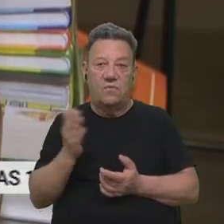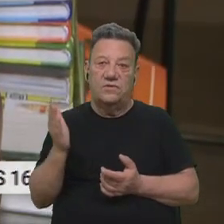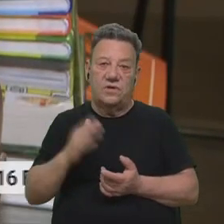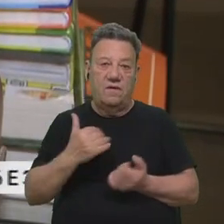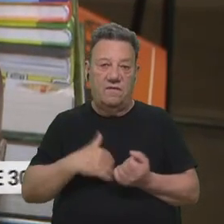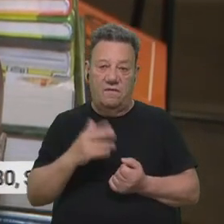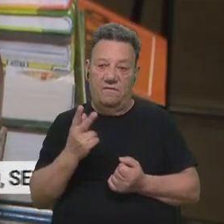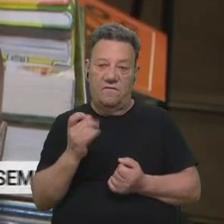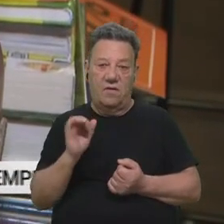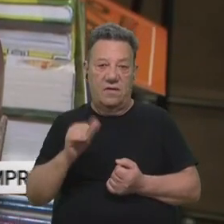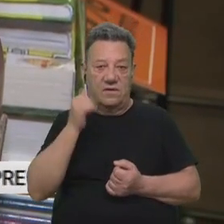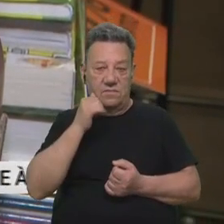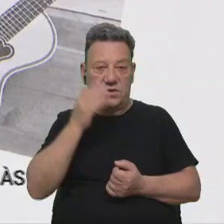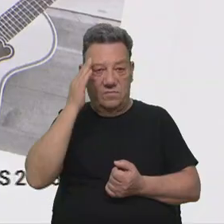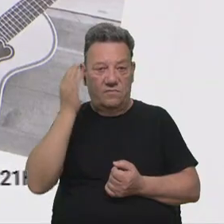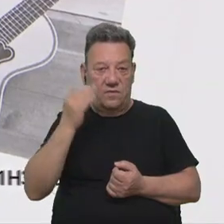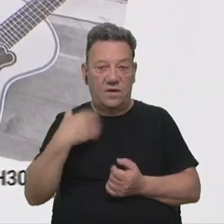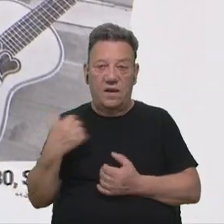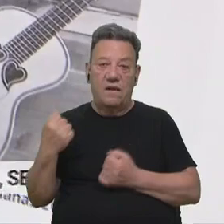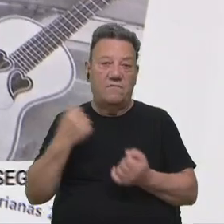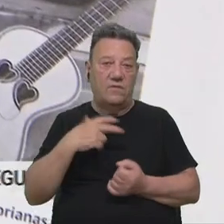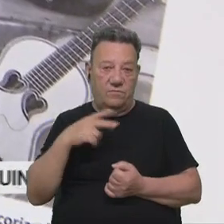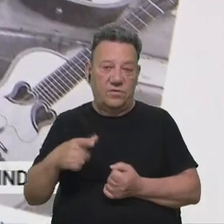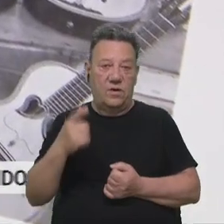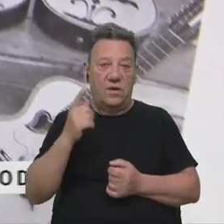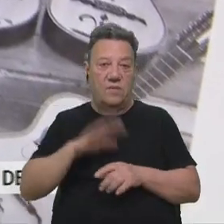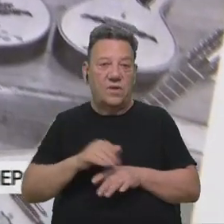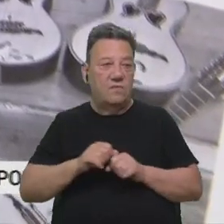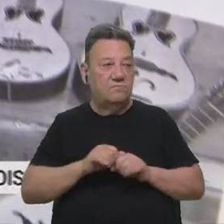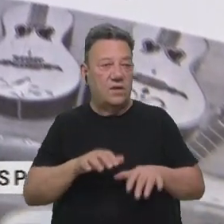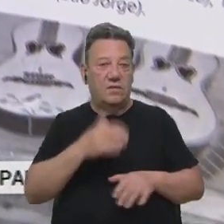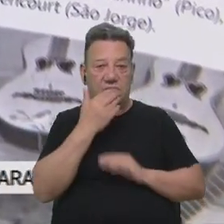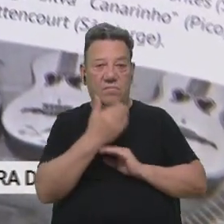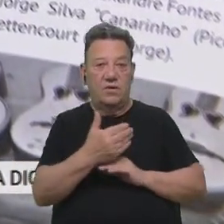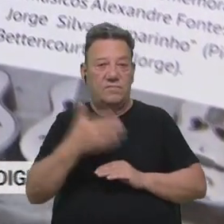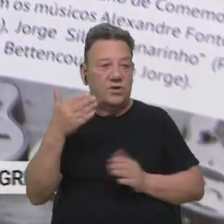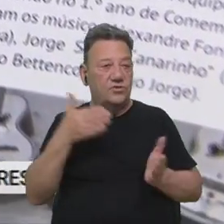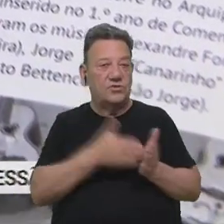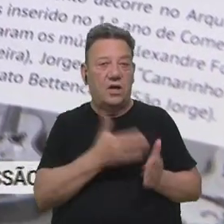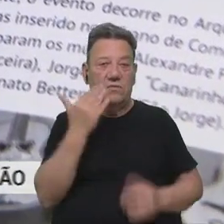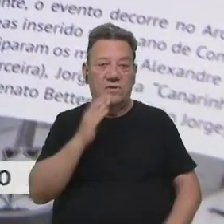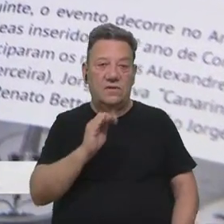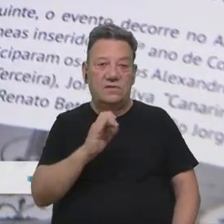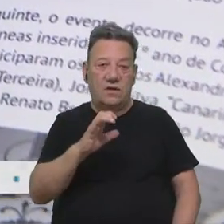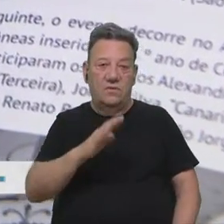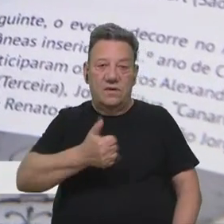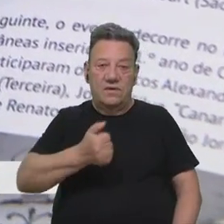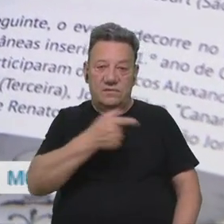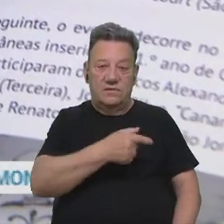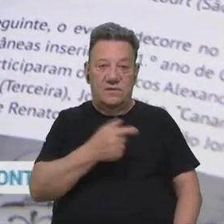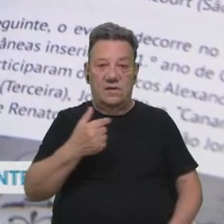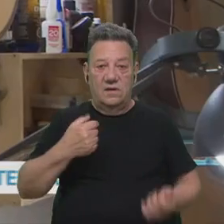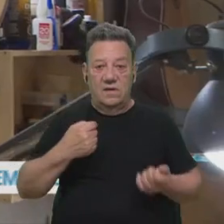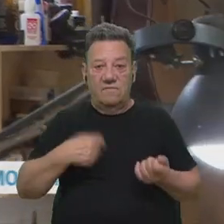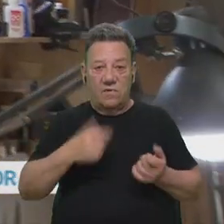viola dos Açores, mas supõe-se que foi levada pelos portugueses com a expansão marítima dos primeiros que chegaram no século XV. Esta viola